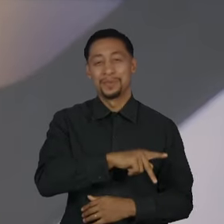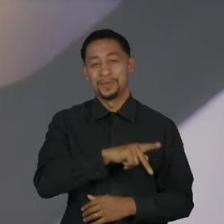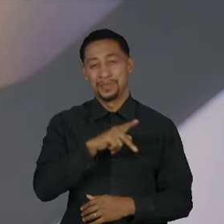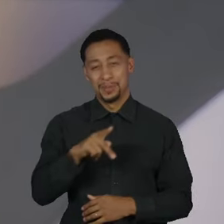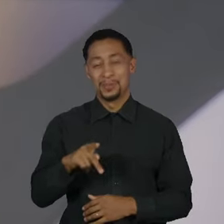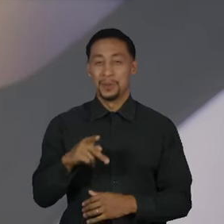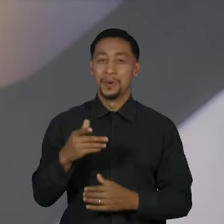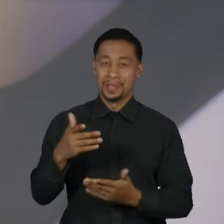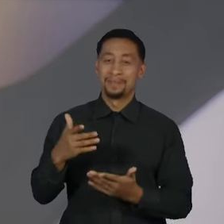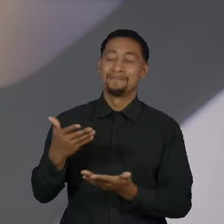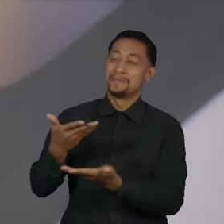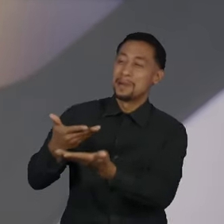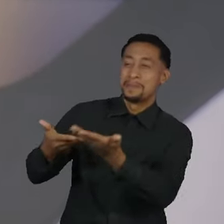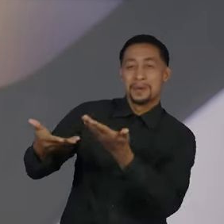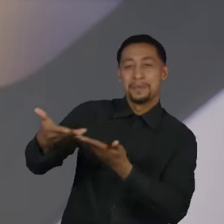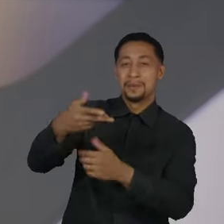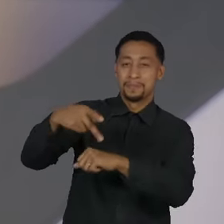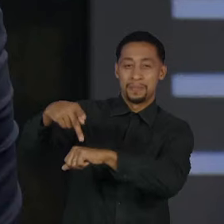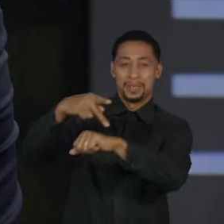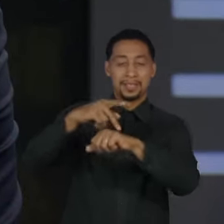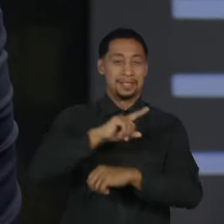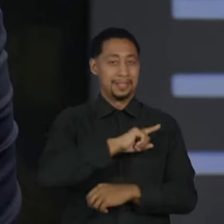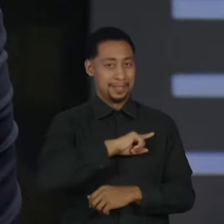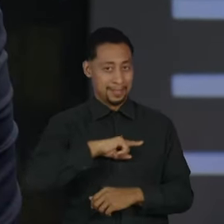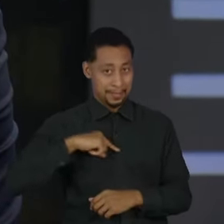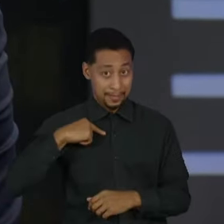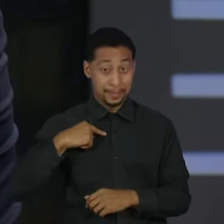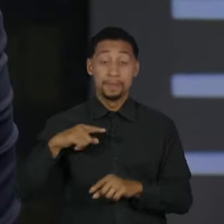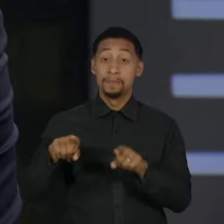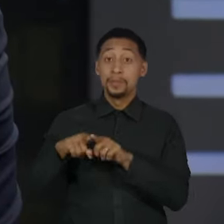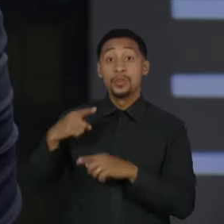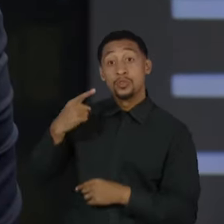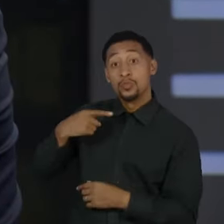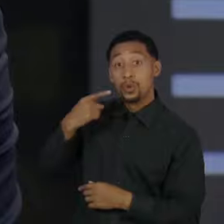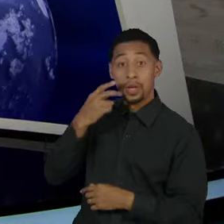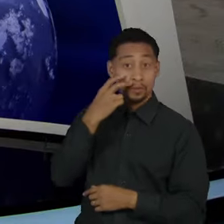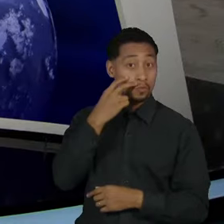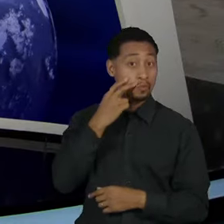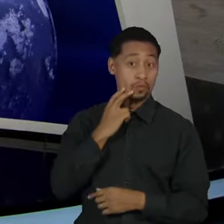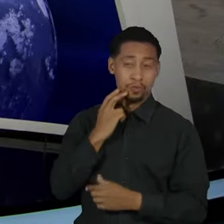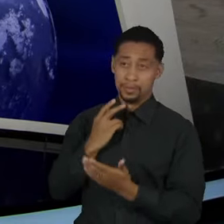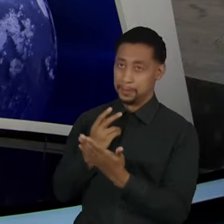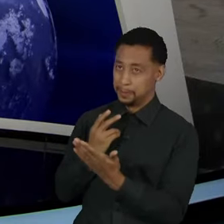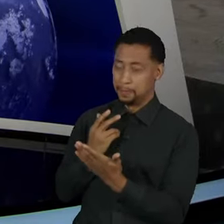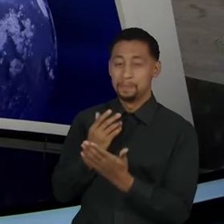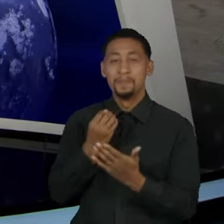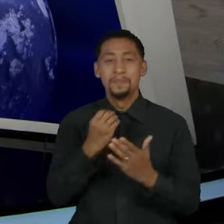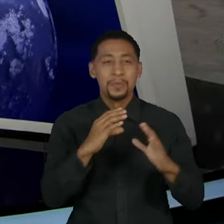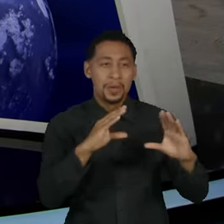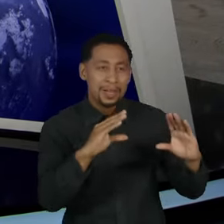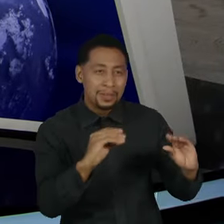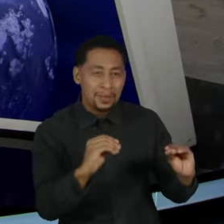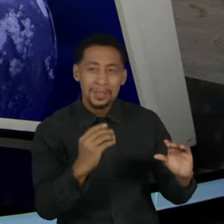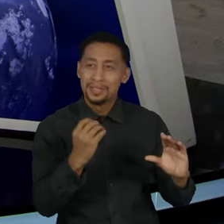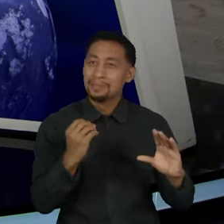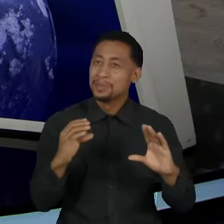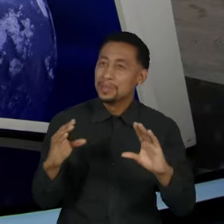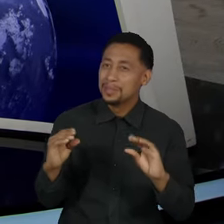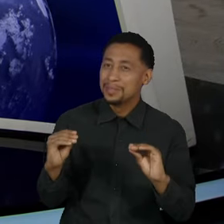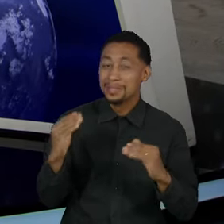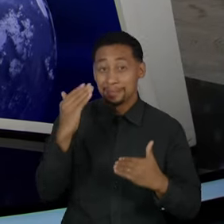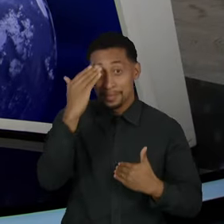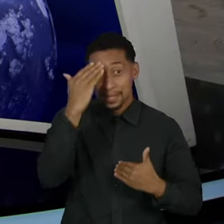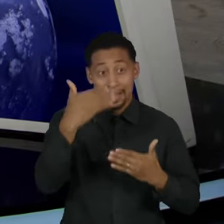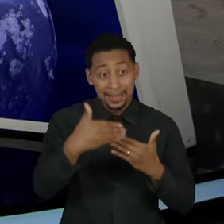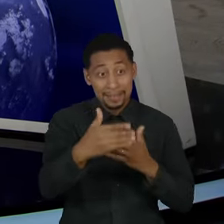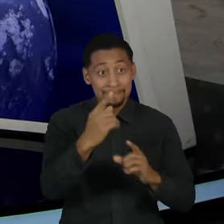Relações Internacionais, Denilde Rosacker, e também do advogado João Santana. Boa noite, Denilde. Boa noite. Obrigada. Até a próxima, João.